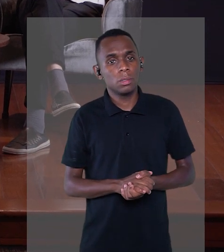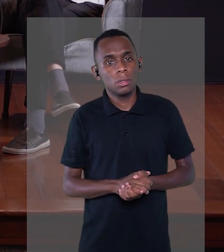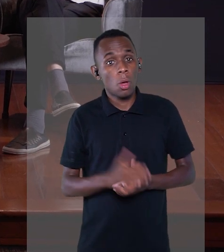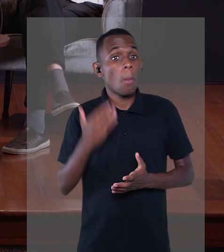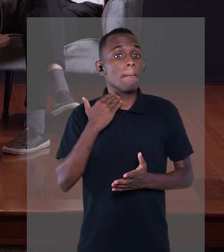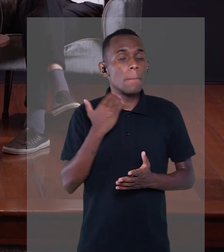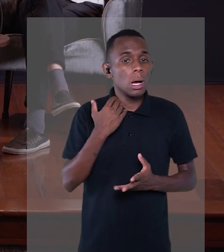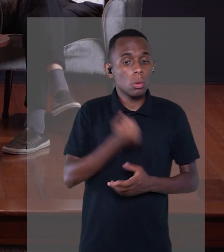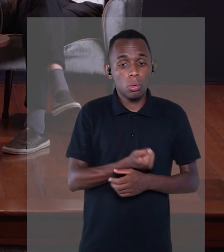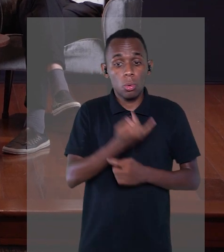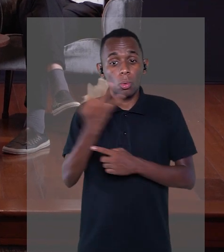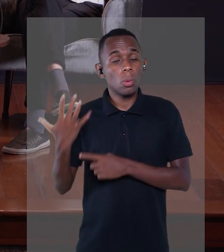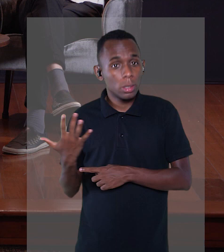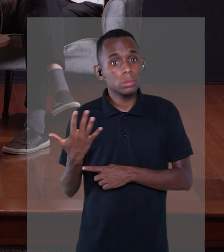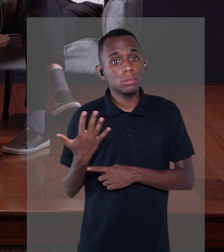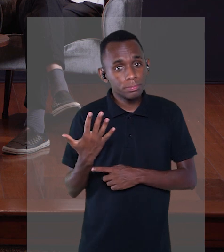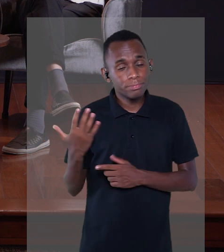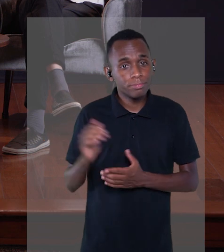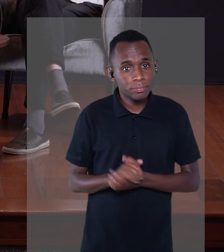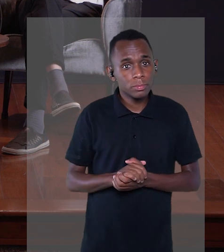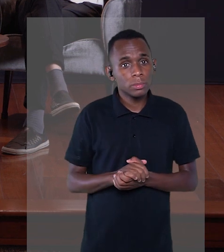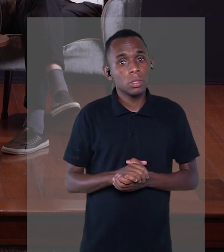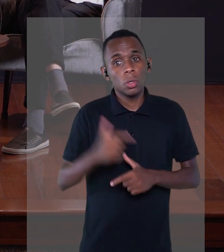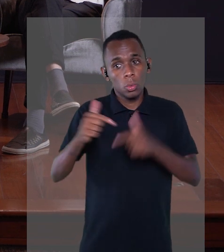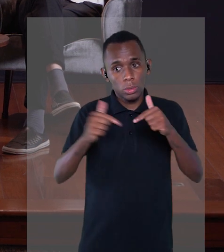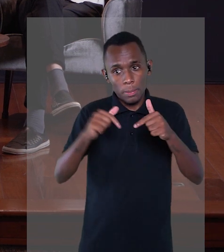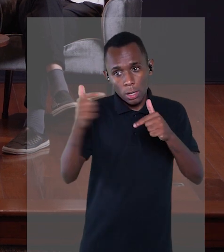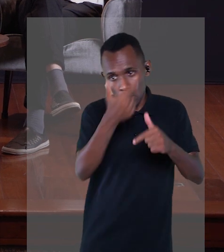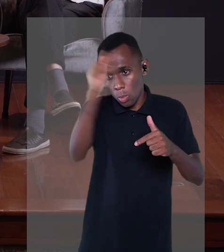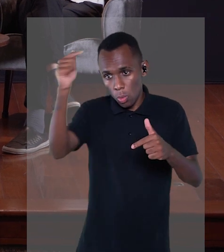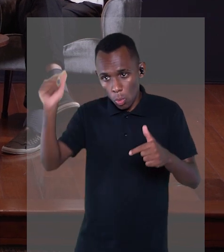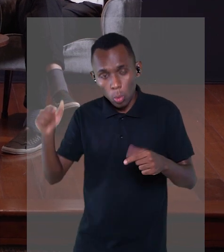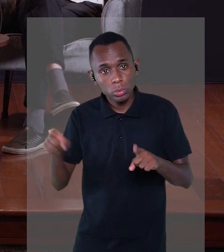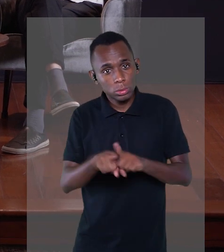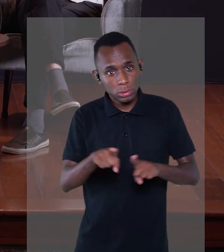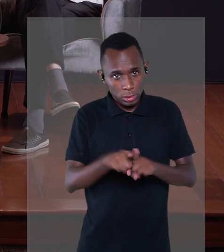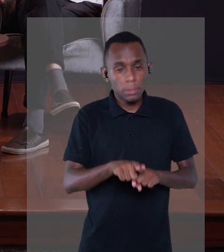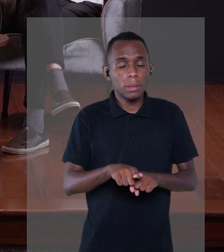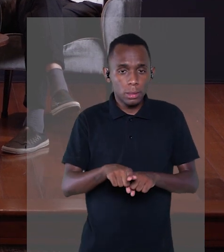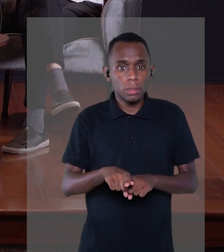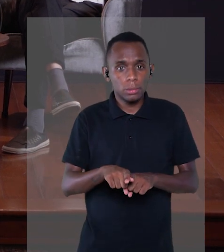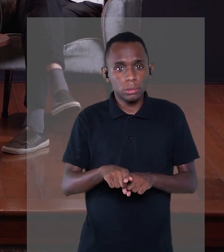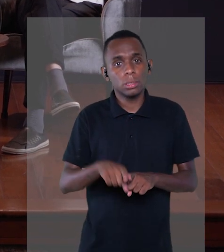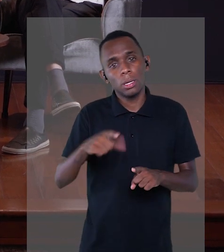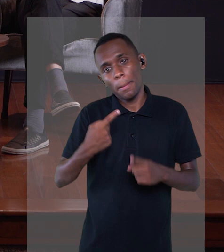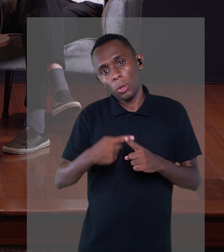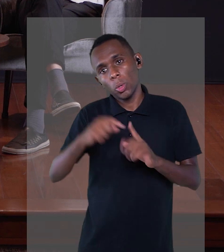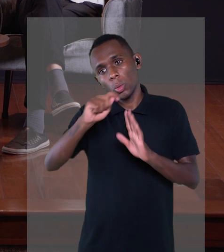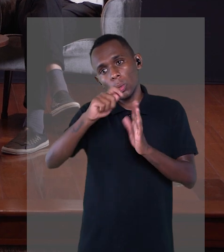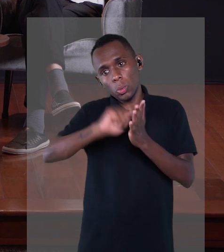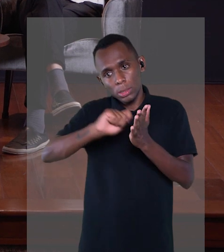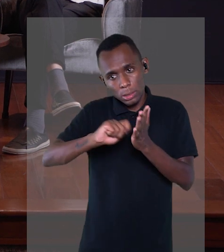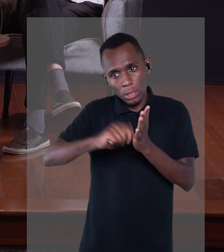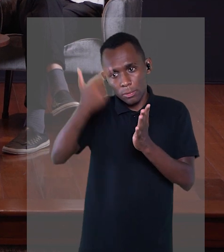extrato bancário, e os freelancers, né? Tem a coluna, tem outras coisas